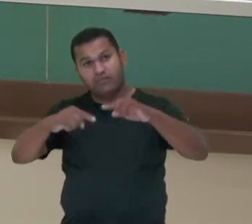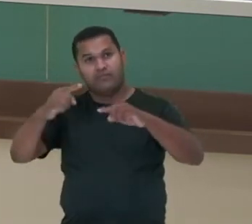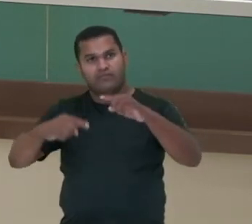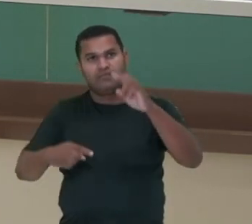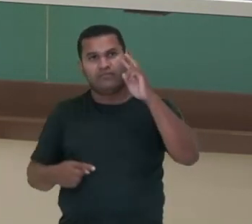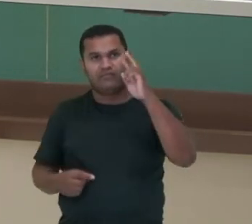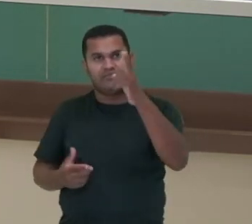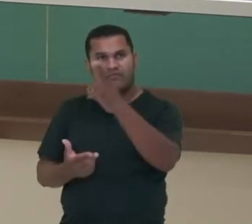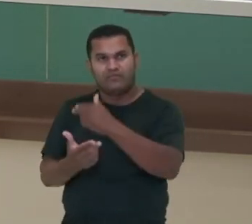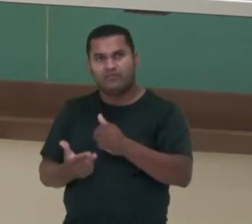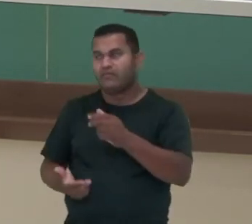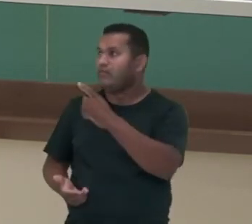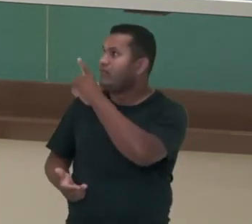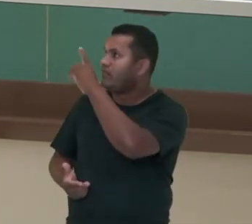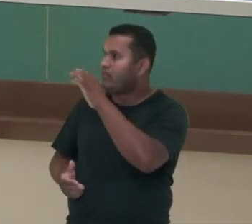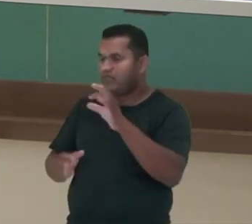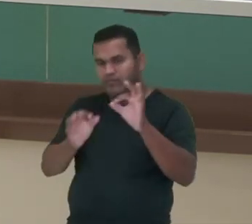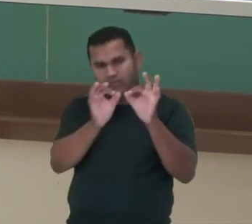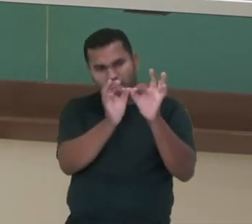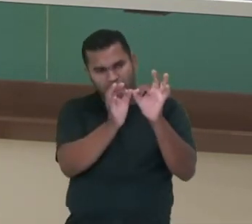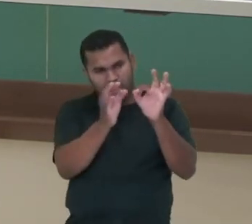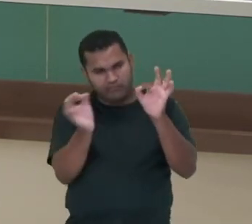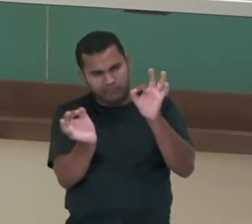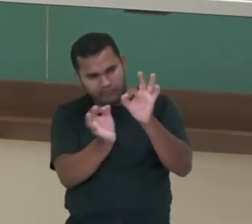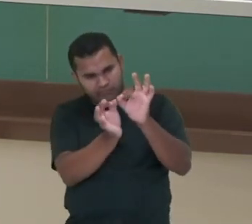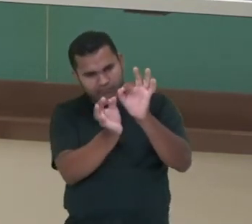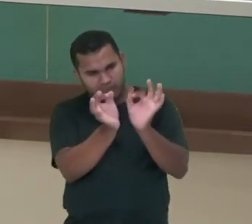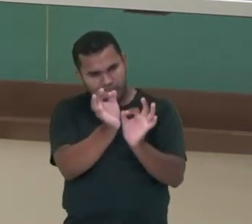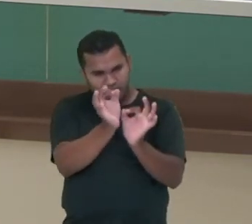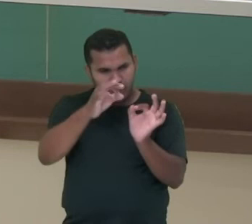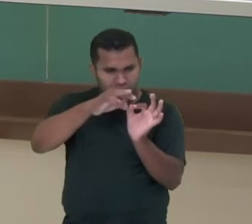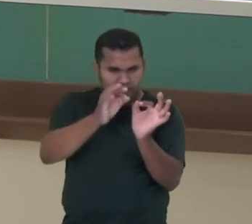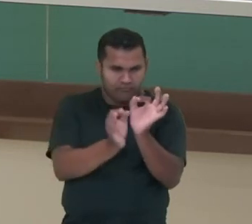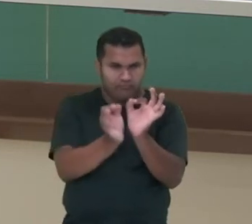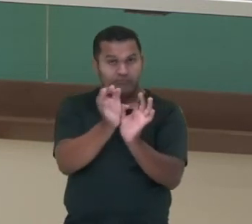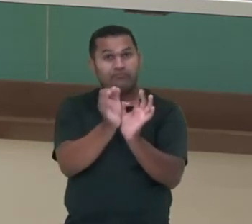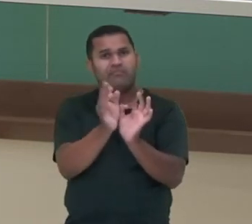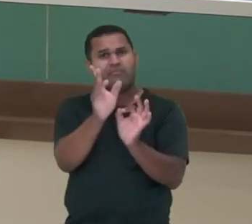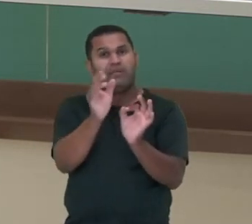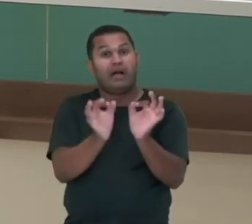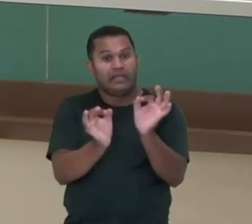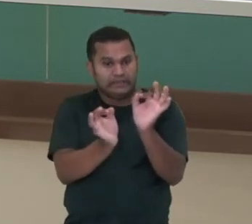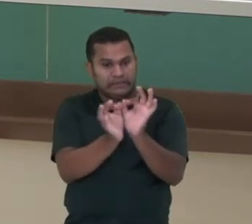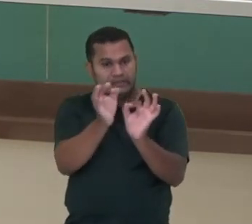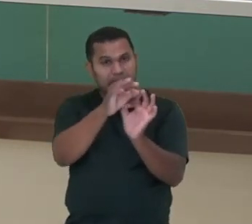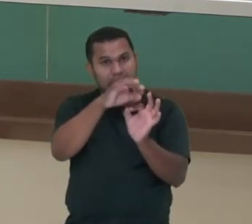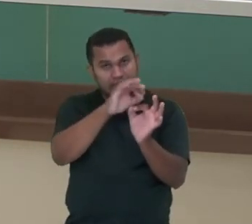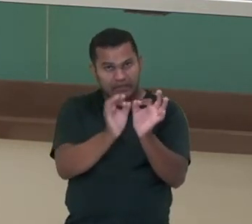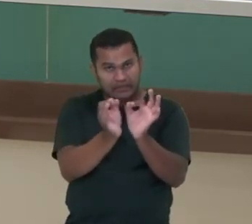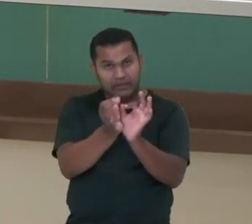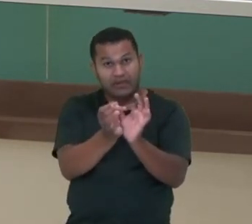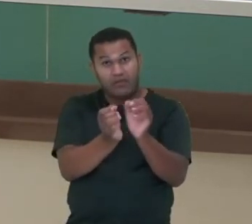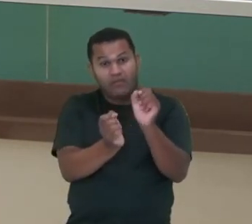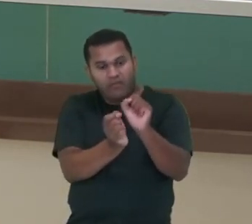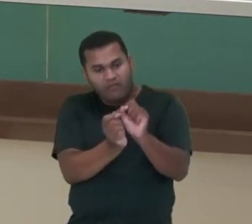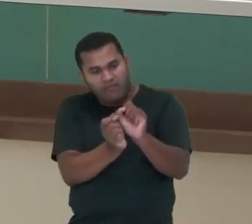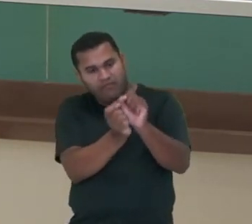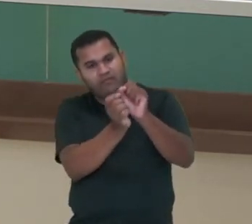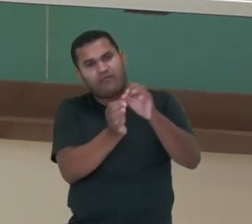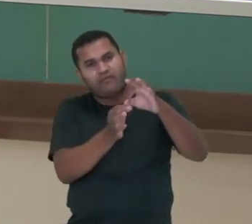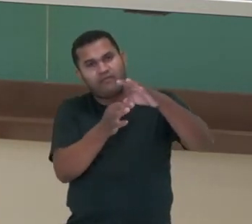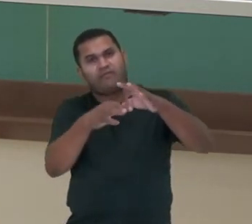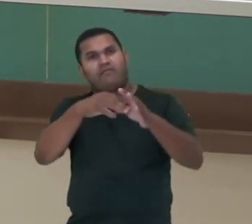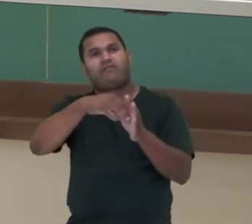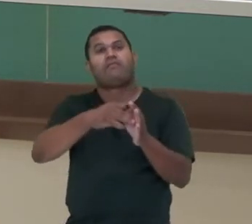esses enovelamentos ali pequenos, se compactem fortemente, tá? Aumentando essa